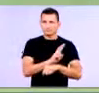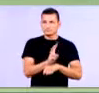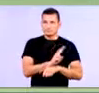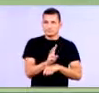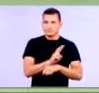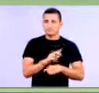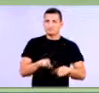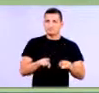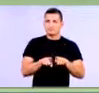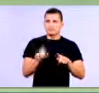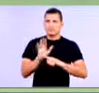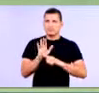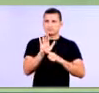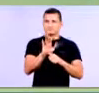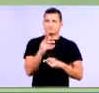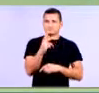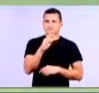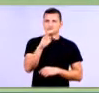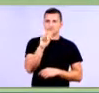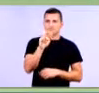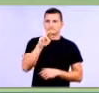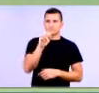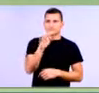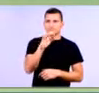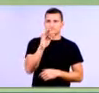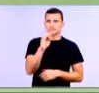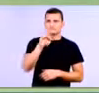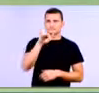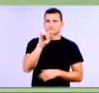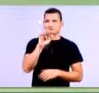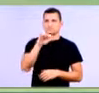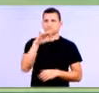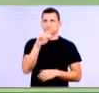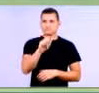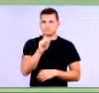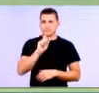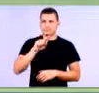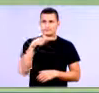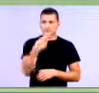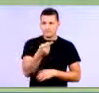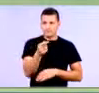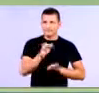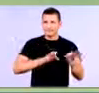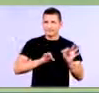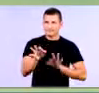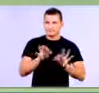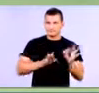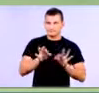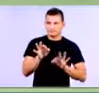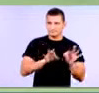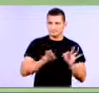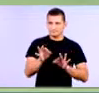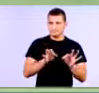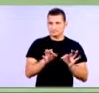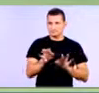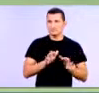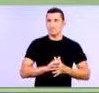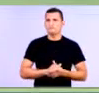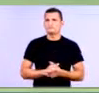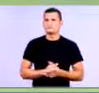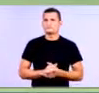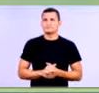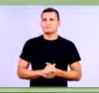de apresentar suas características. Mais à frente nós vamos ver o plano de contingência, plano de recuperação de